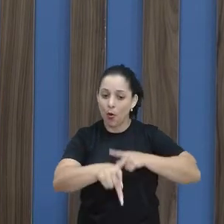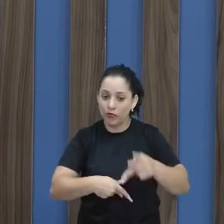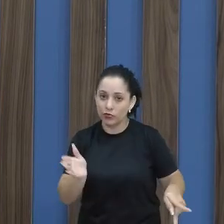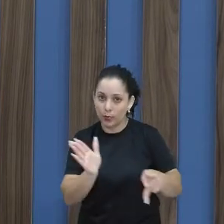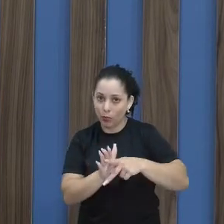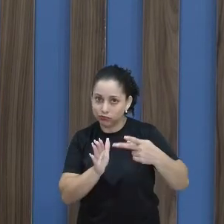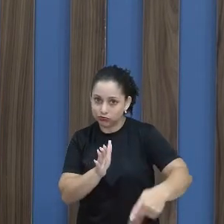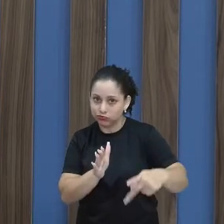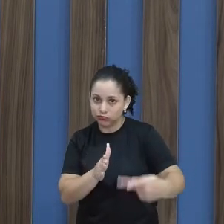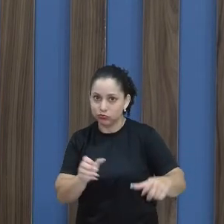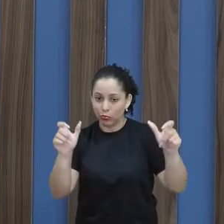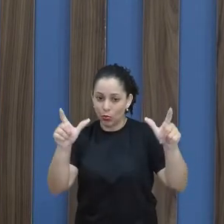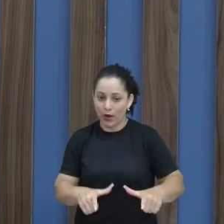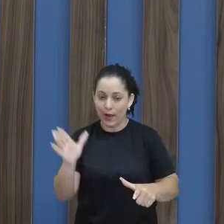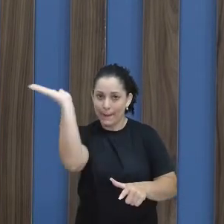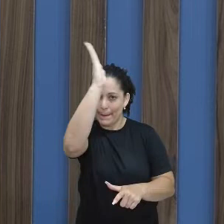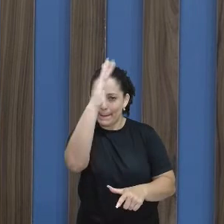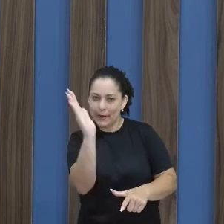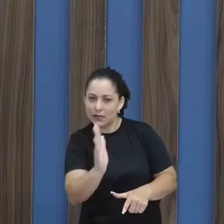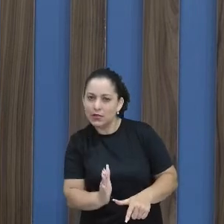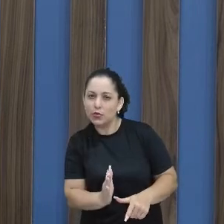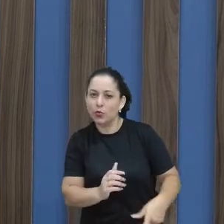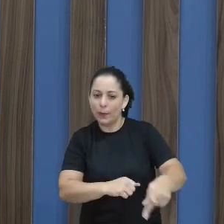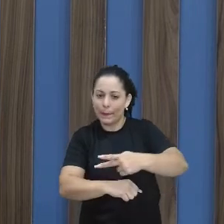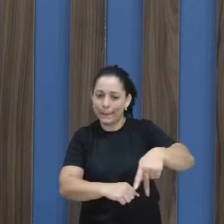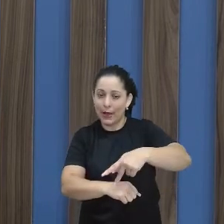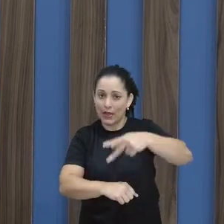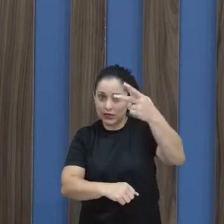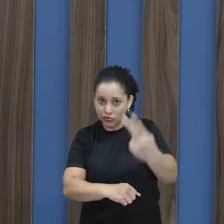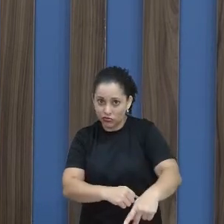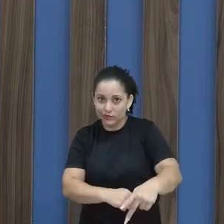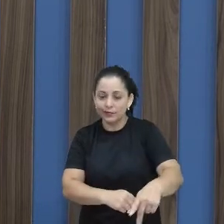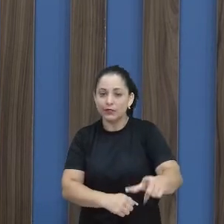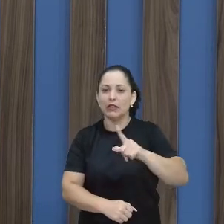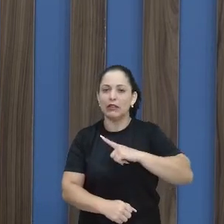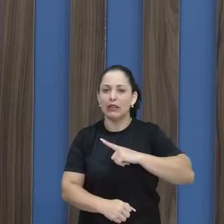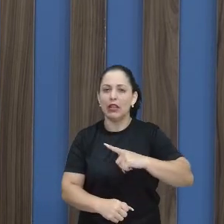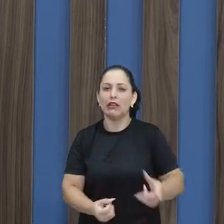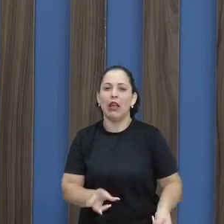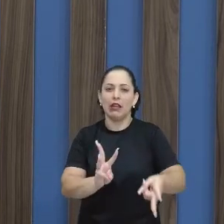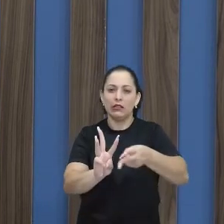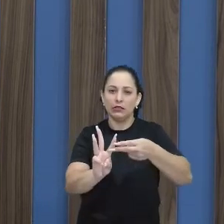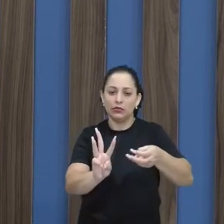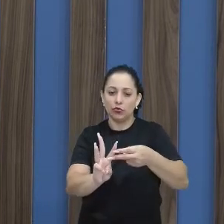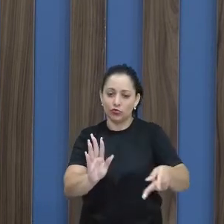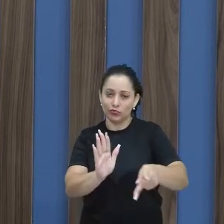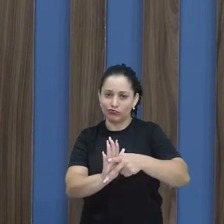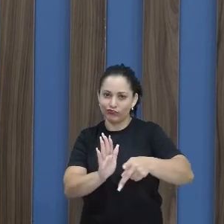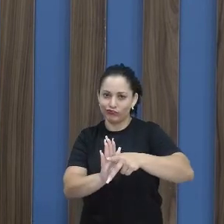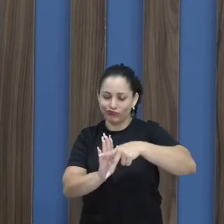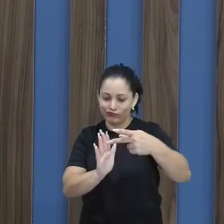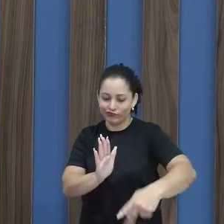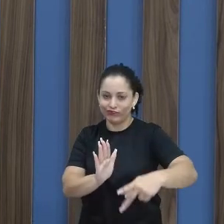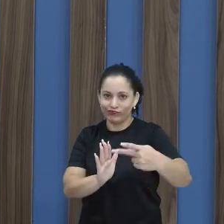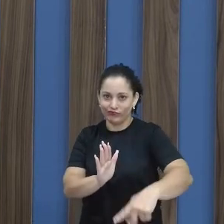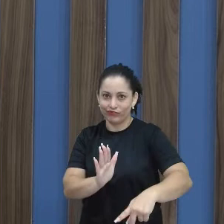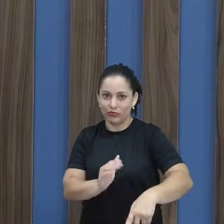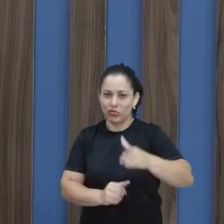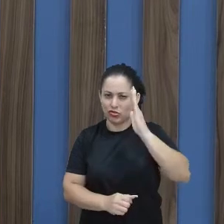aqui no território aqui brasileiro mesmo, né? Já existiam os povos nativos originários aqui,